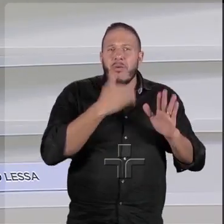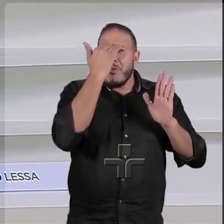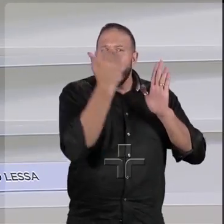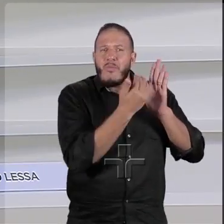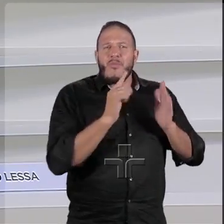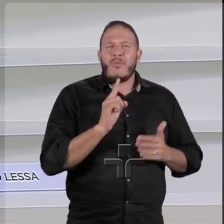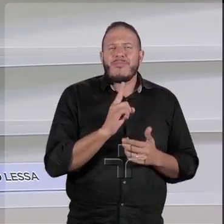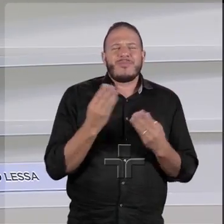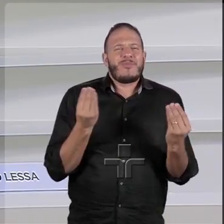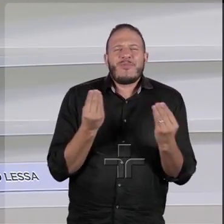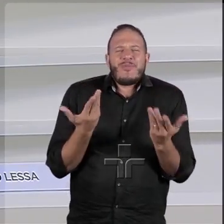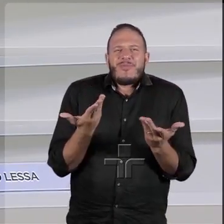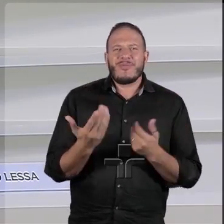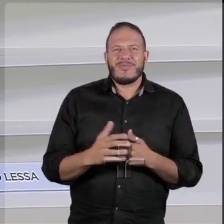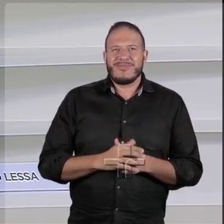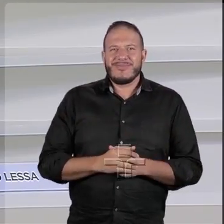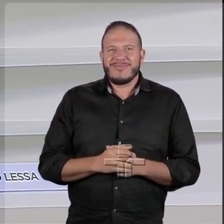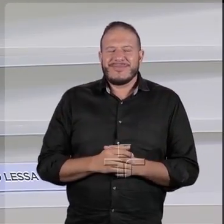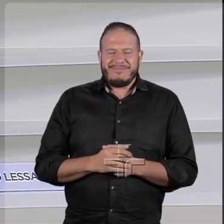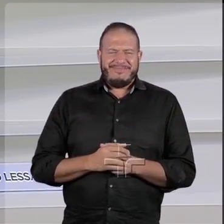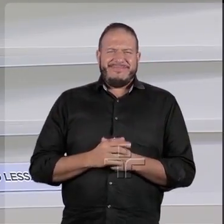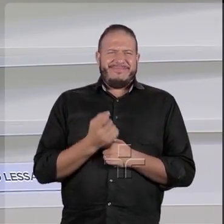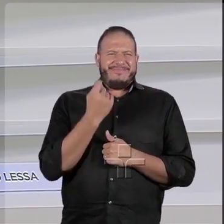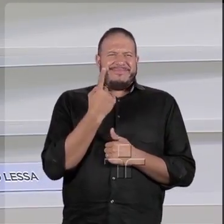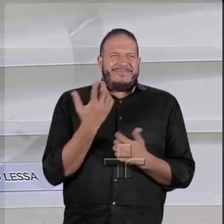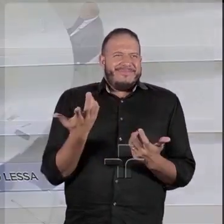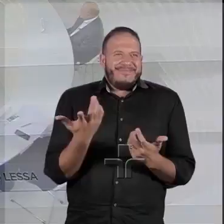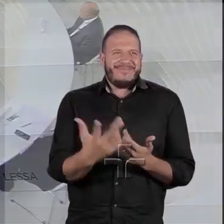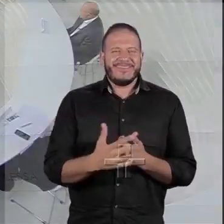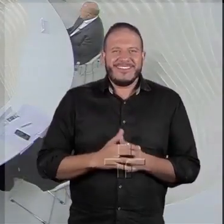Como é que pode isso aí?